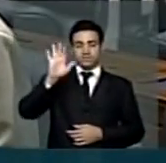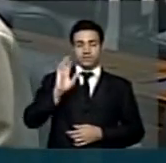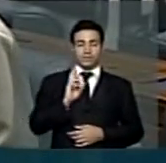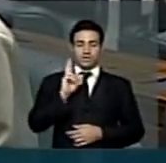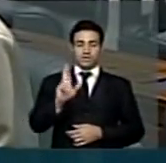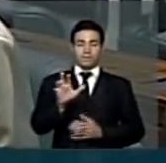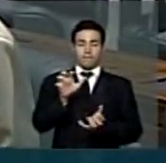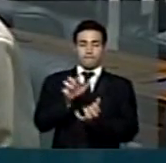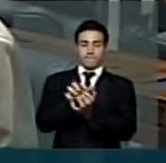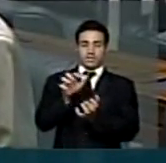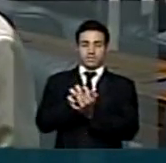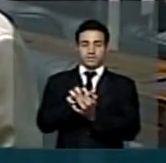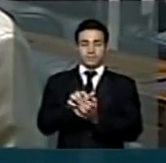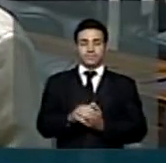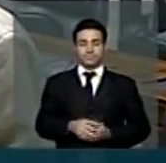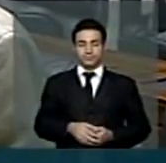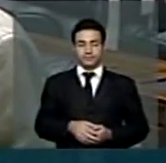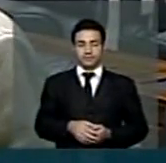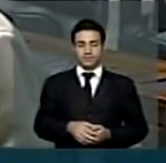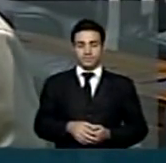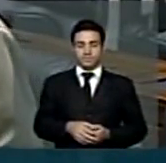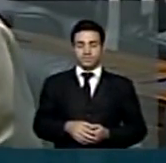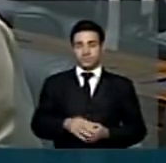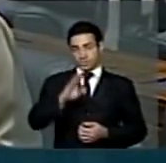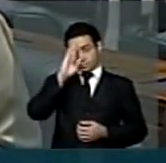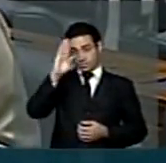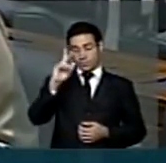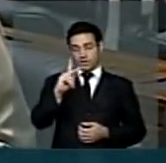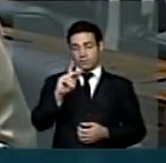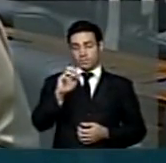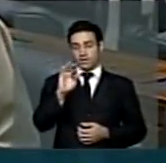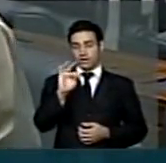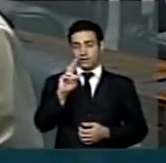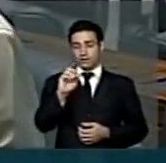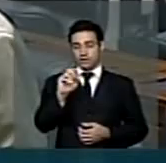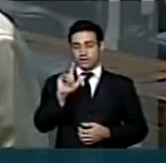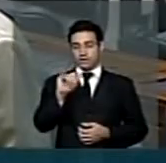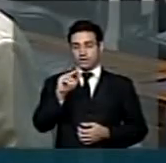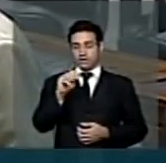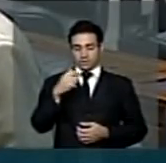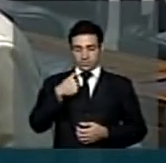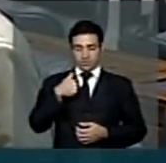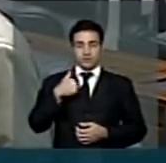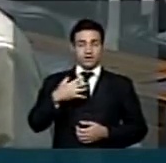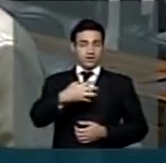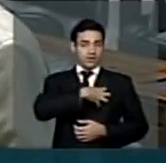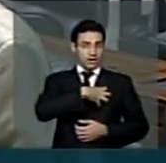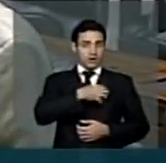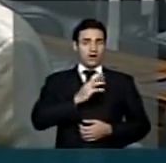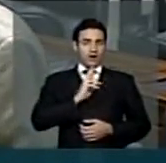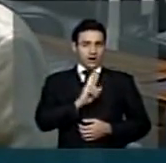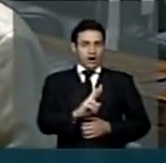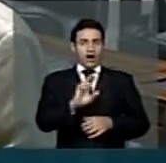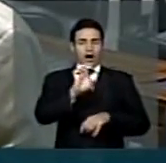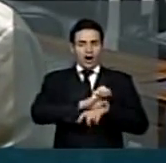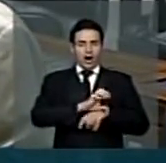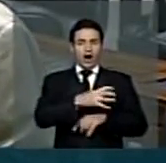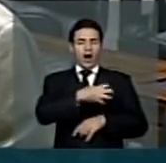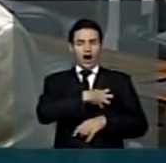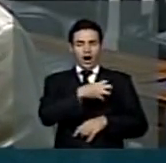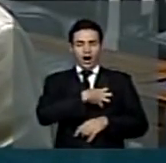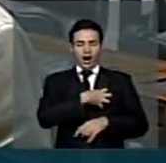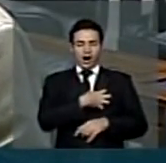Pernambuco e especificamente Petrolina, nós como baiano, representante do estado da Bahia, parlamentar que